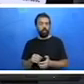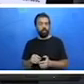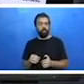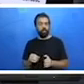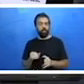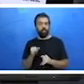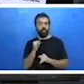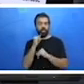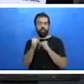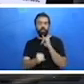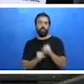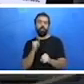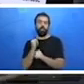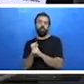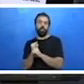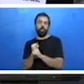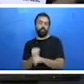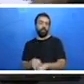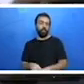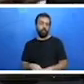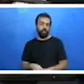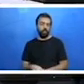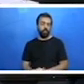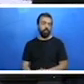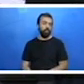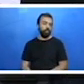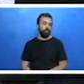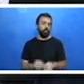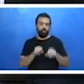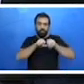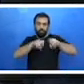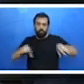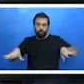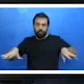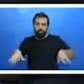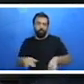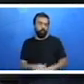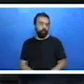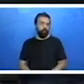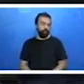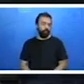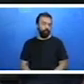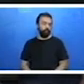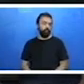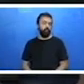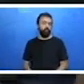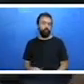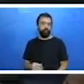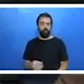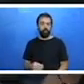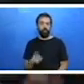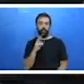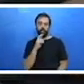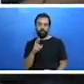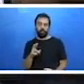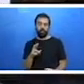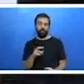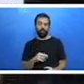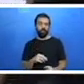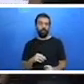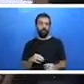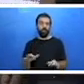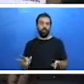maneira imediata e ampla também pela internet, tá? Então aqui, acompanharam o progresso tecnológico